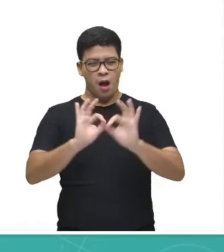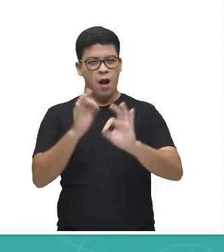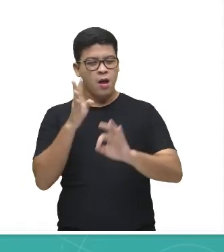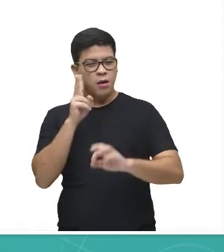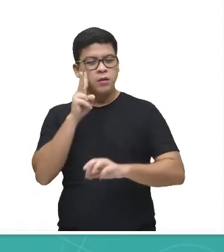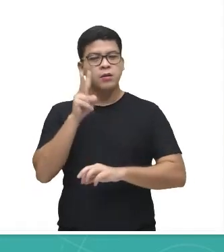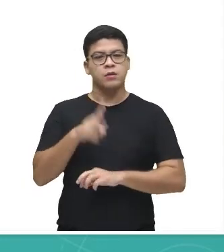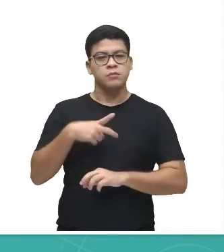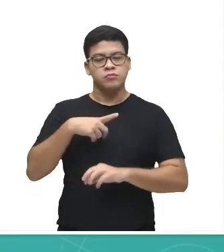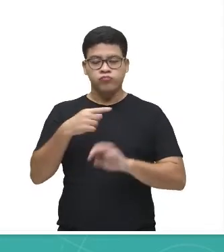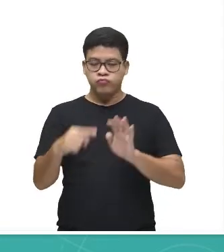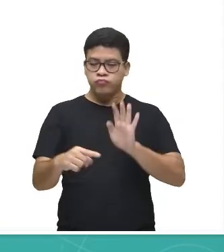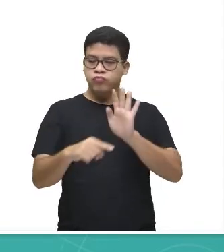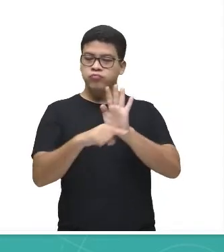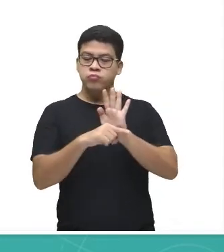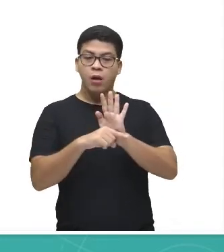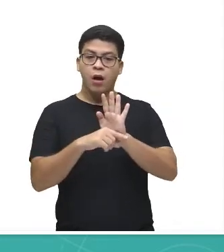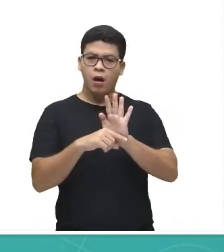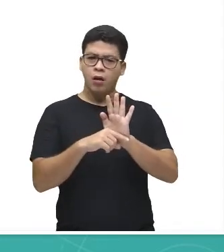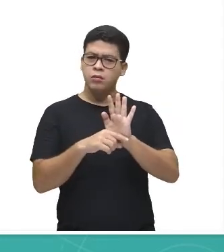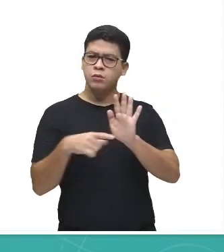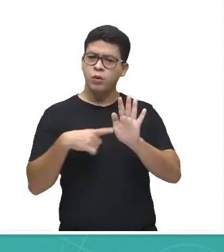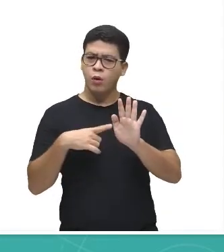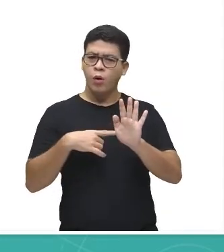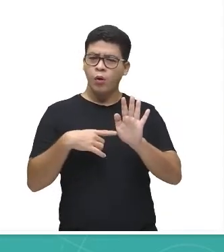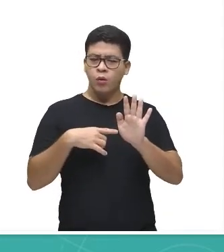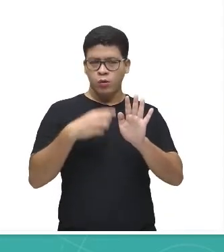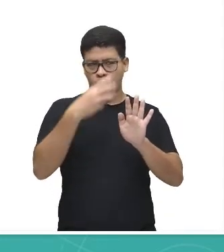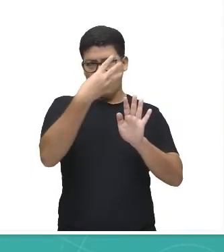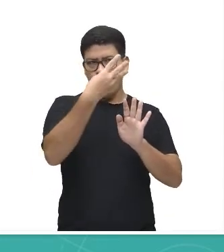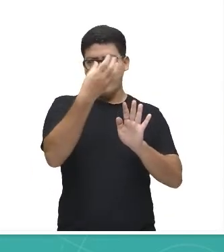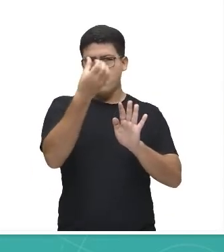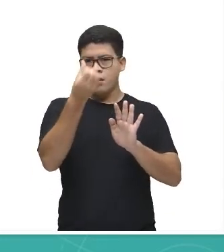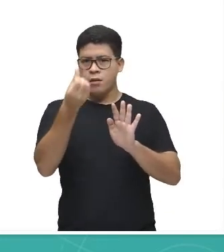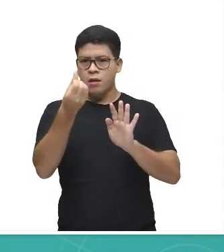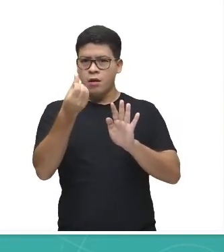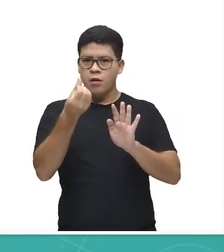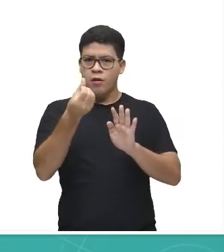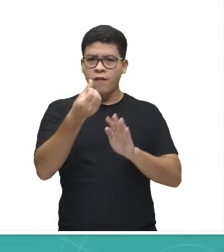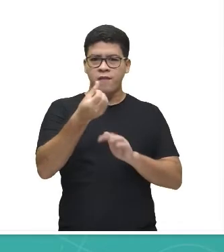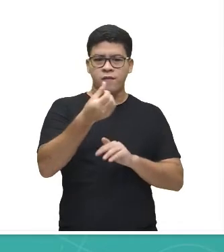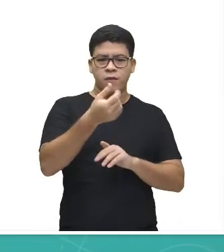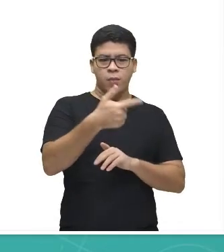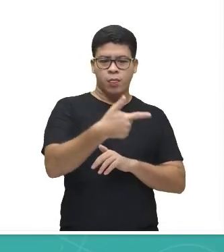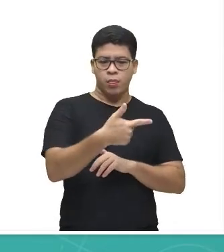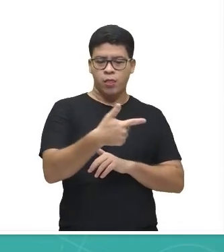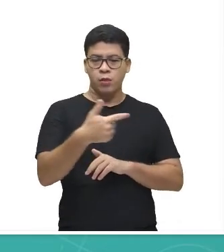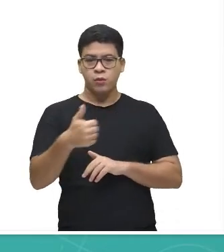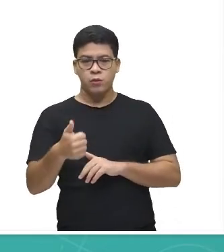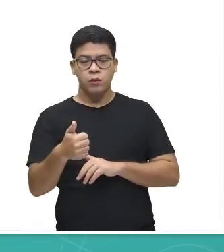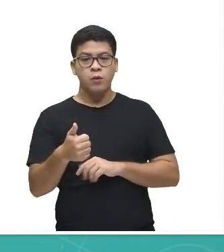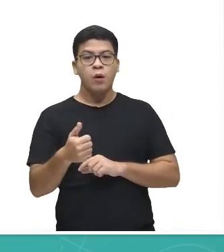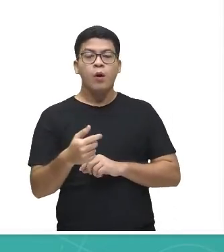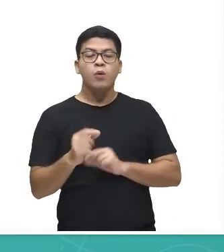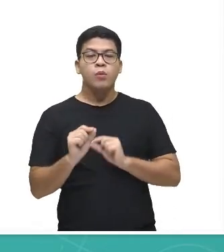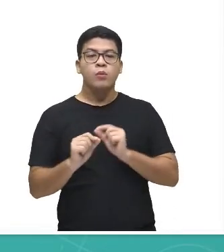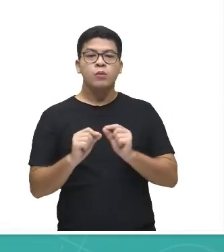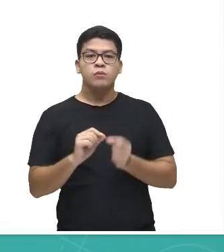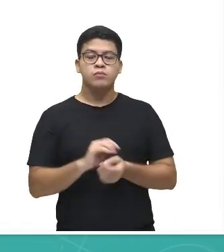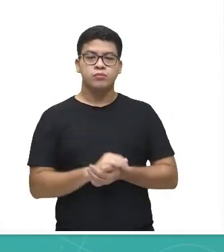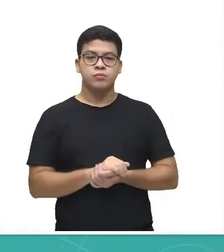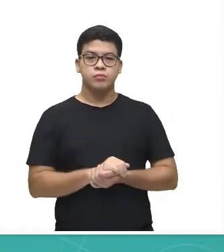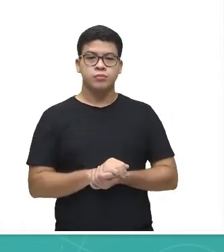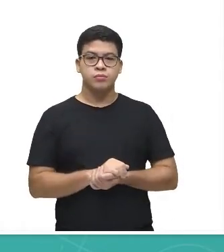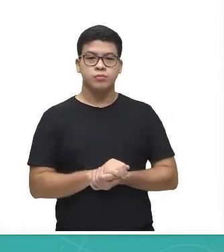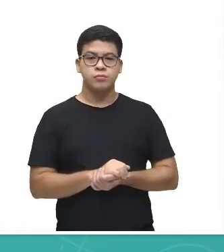a subtração. Então, vejam que os problemas envolvendo os números naturais, tanto a adição quanto a subtração, é muito